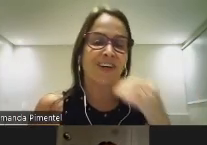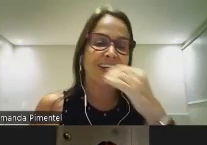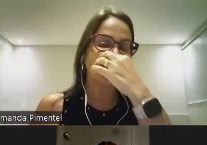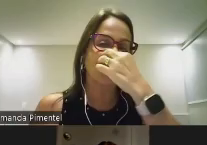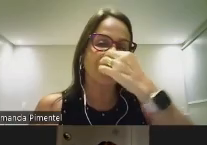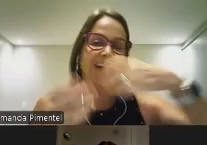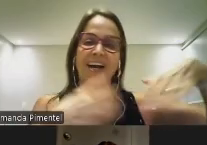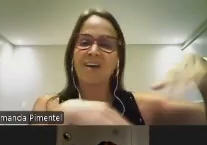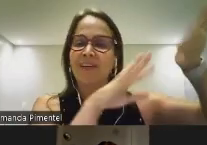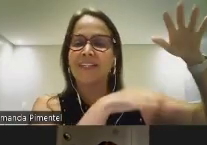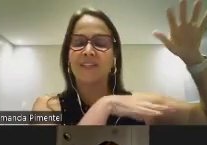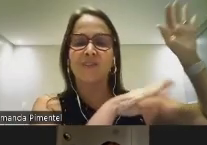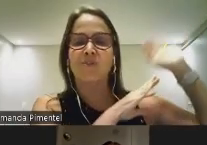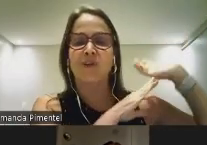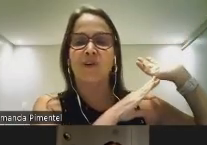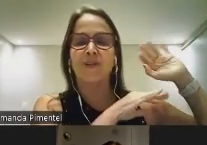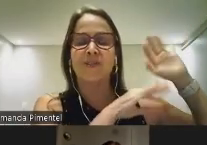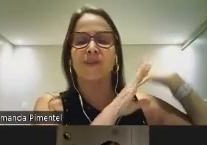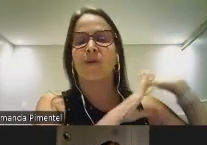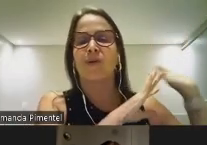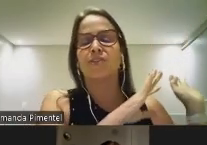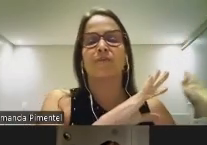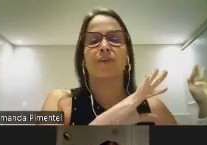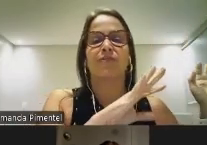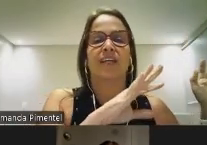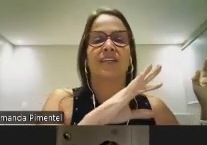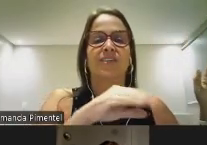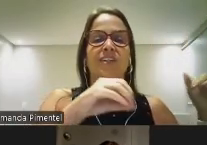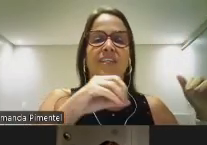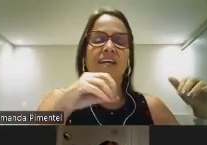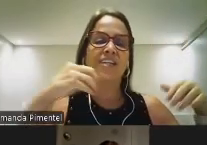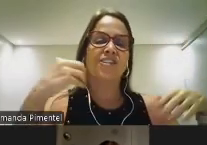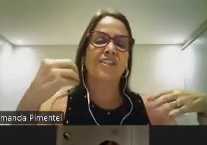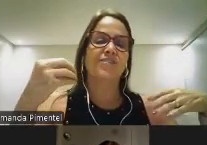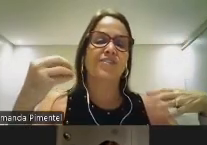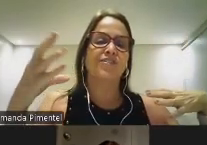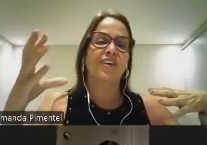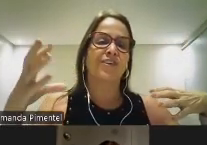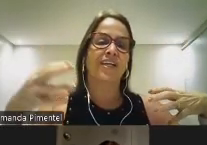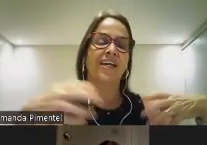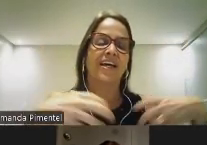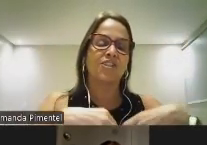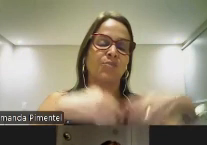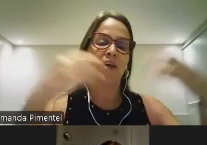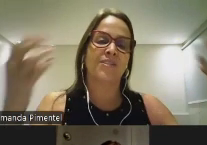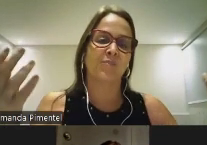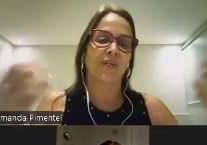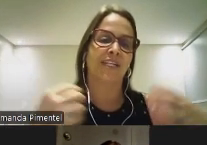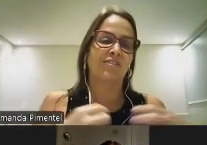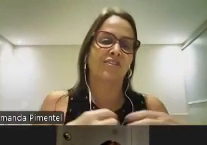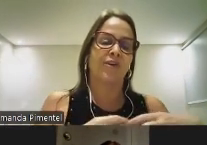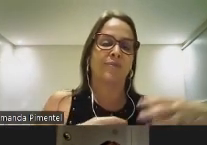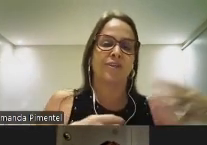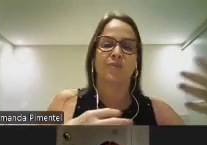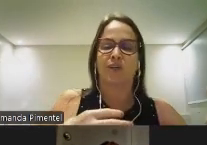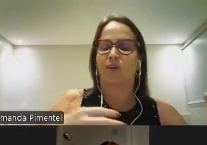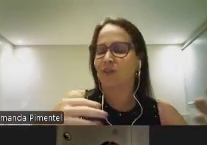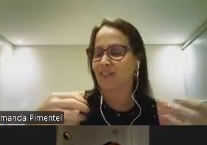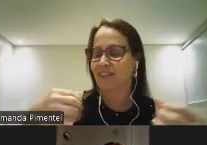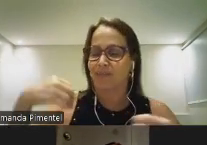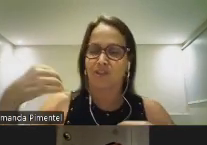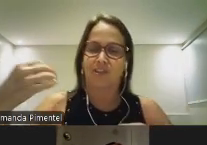Vê só, a gente lá pensando nos primórdios, antropologicamente falando, a gente viveu, né, a espécie humana viveu